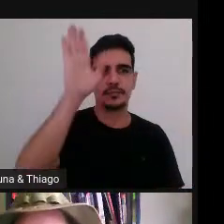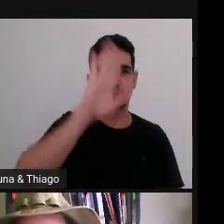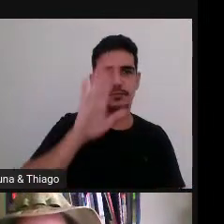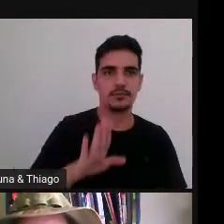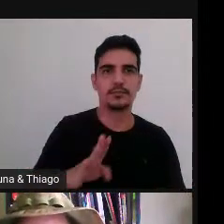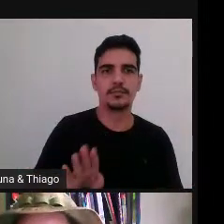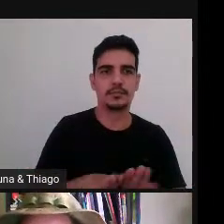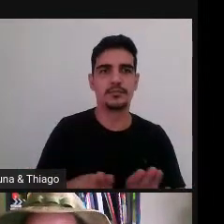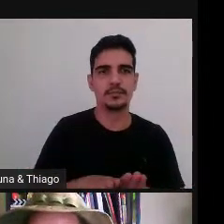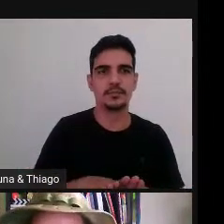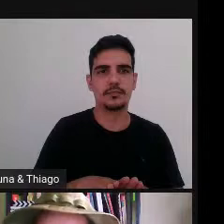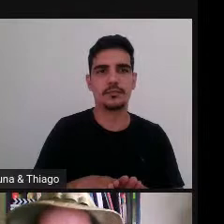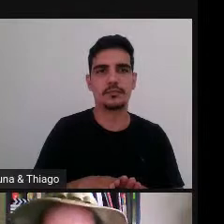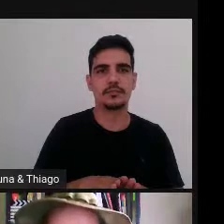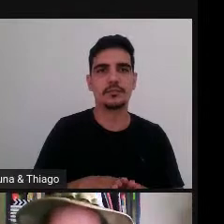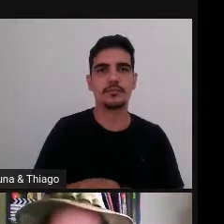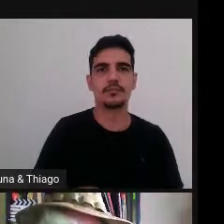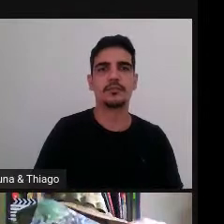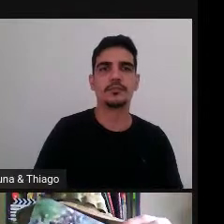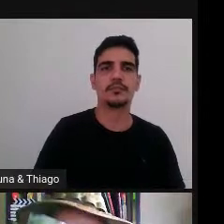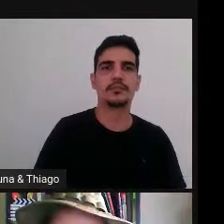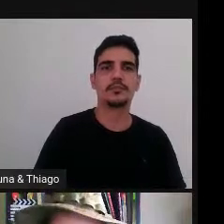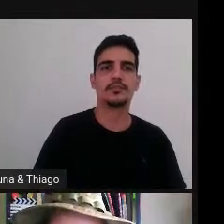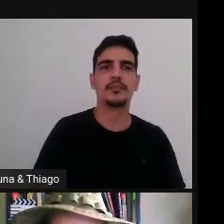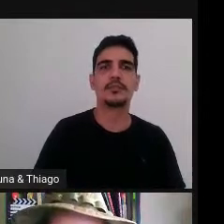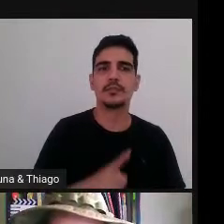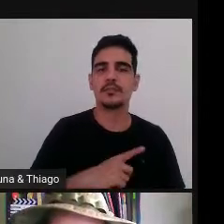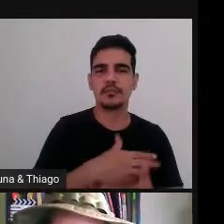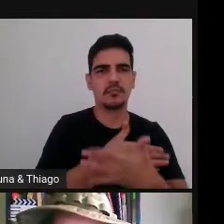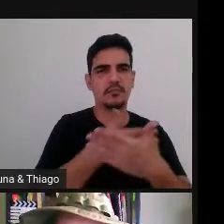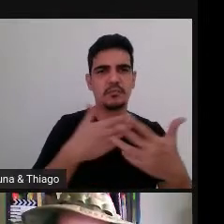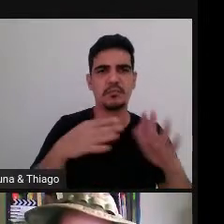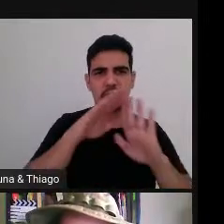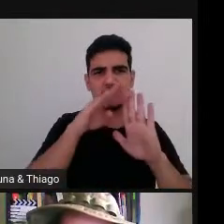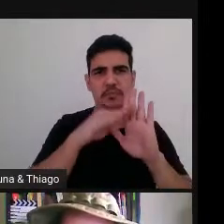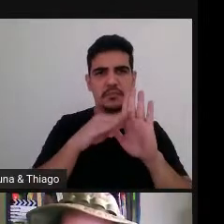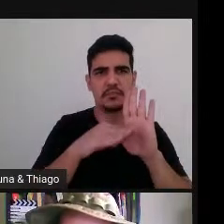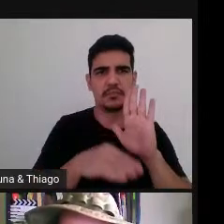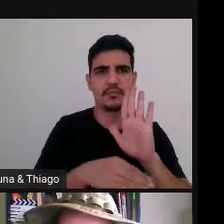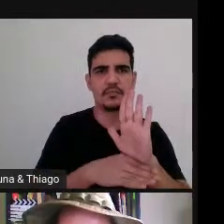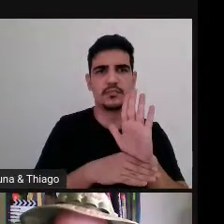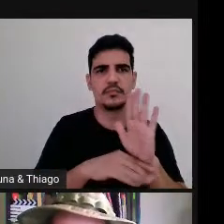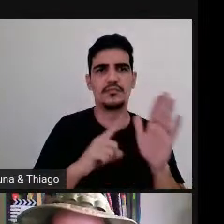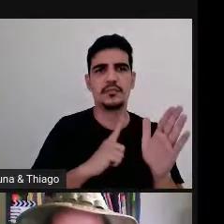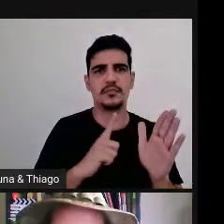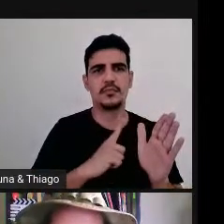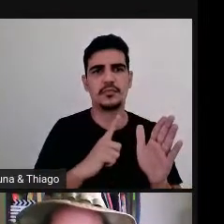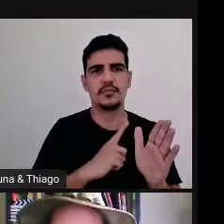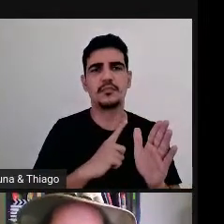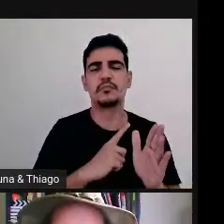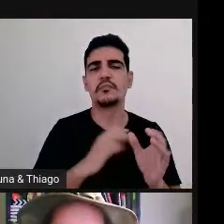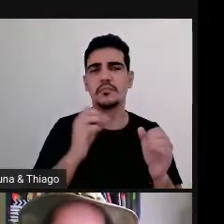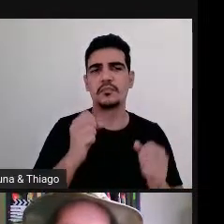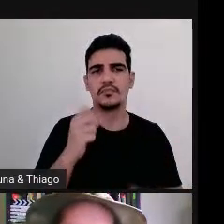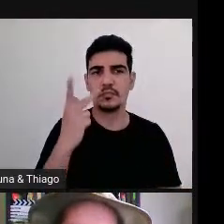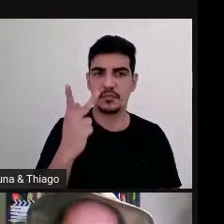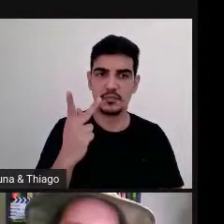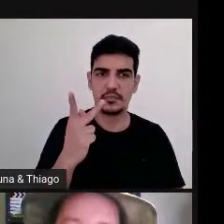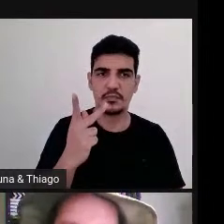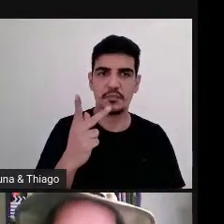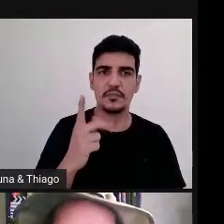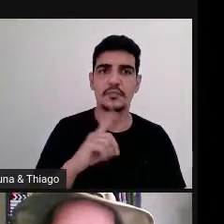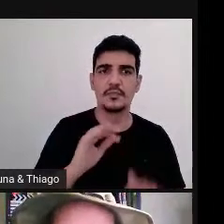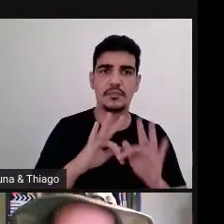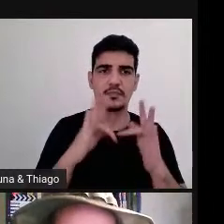É, Flávio, mas tem outros gêneros dentro da Botryops, né? Tem Leptomicrurus, ok, tudo bem, mas aí está dentro da família,